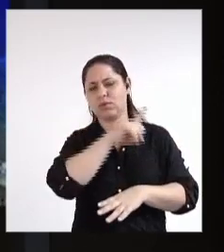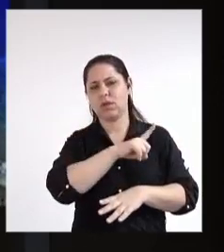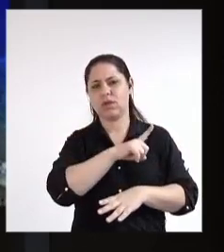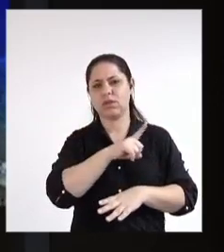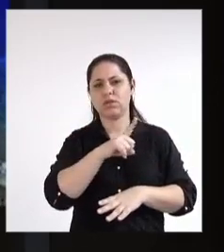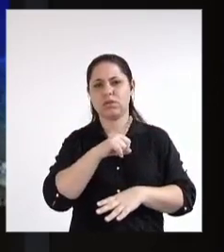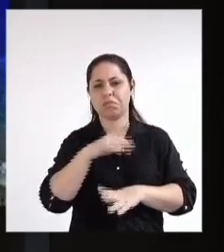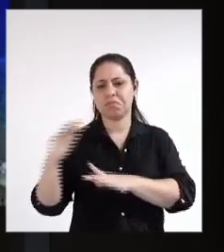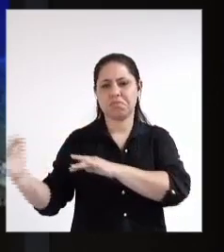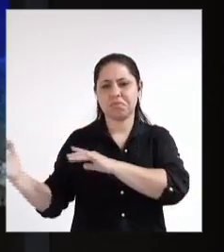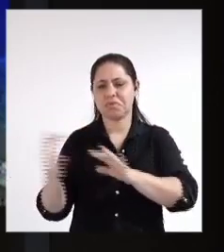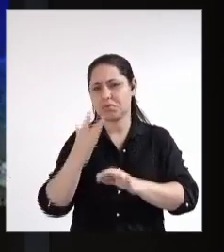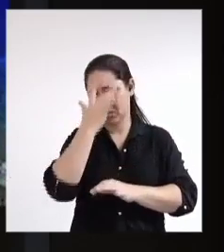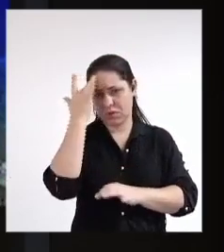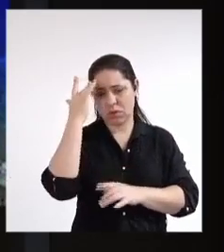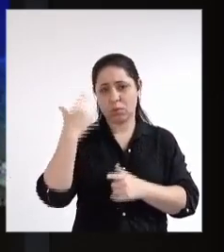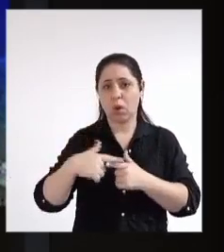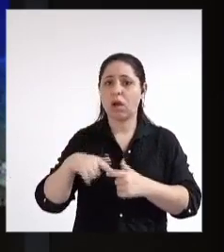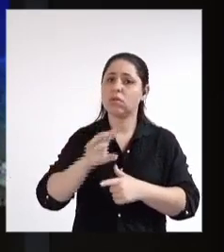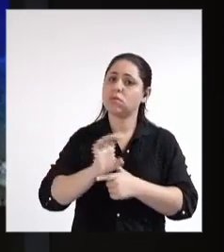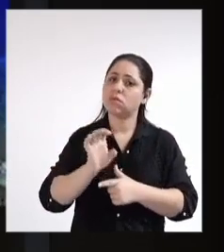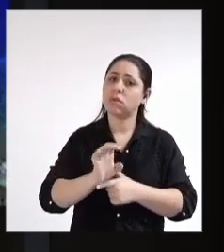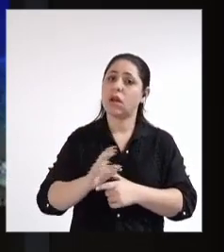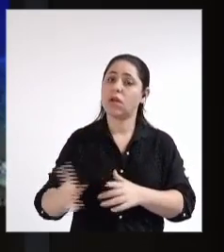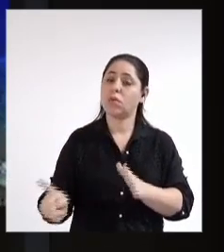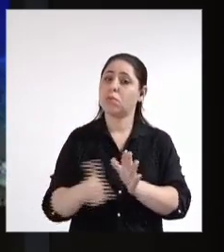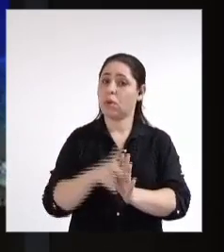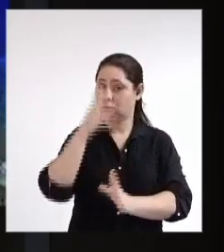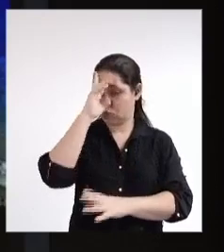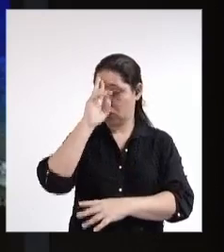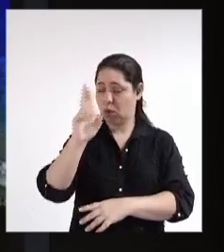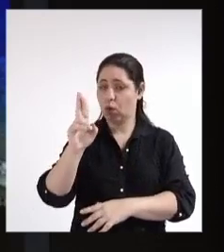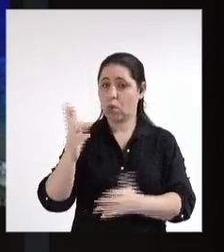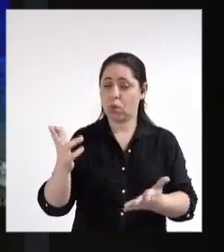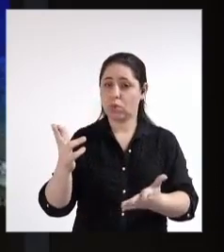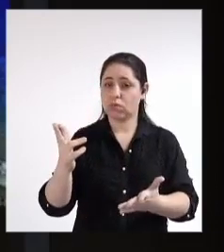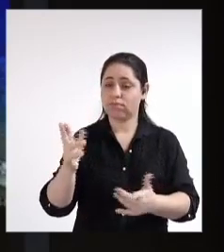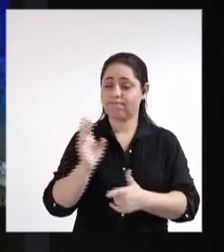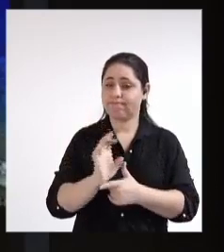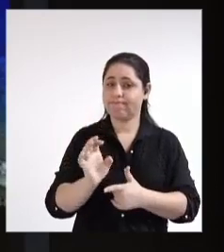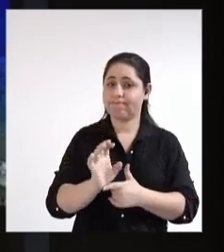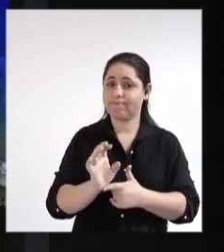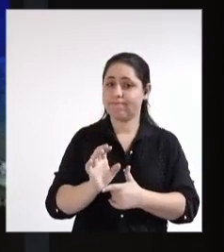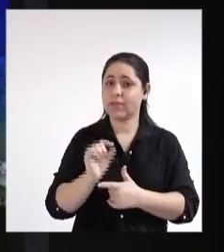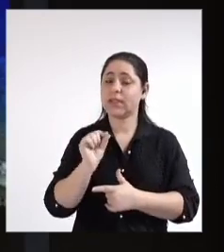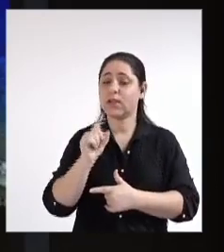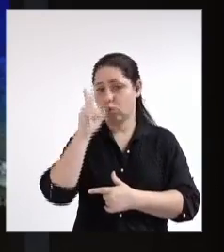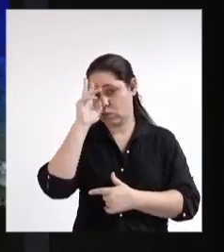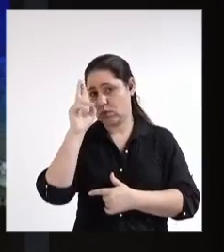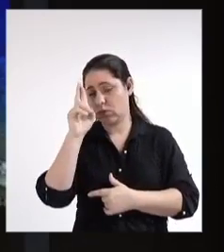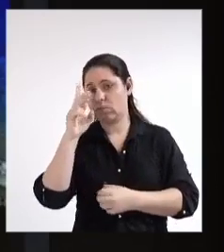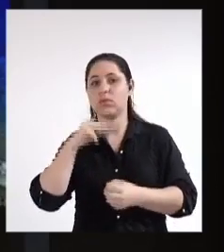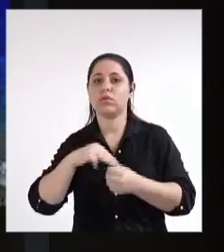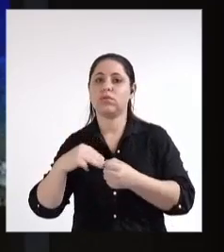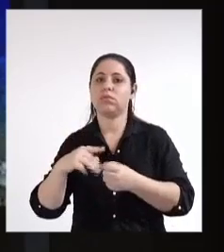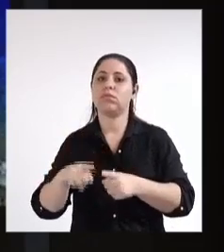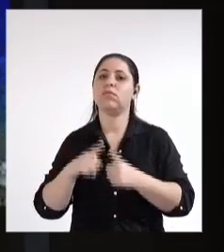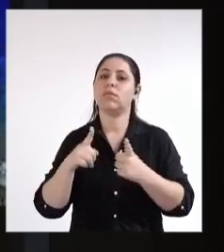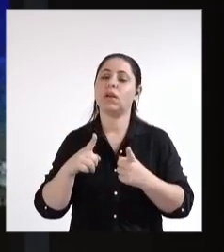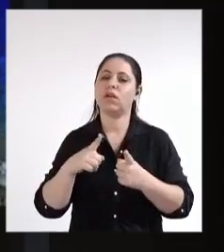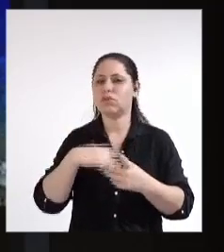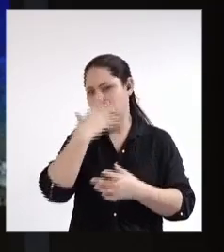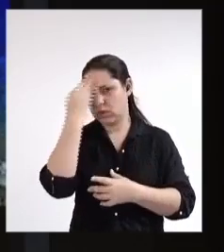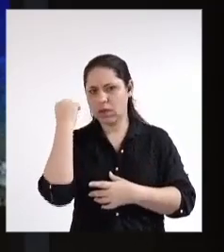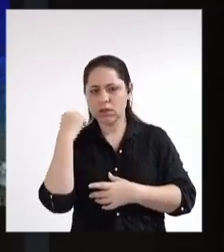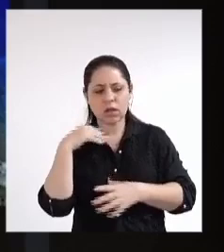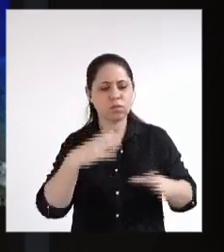com o estado e que é detentor que é o dono da área o município tem inquérito civil aberto mas a gente não esqueceu de sair